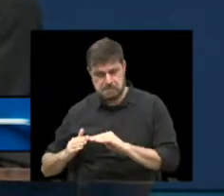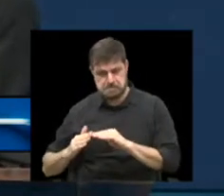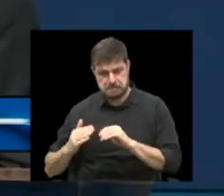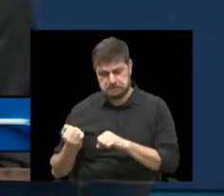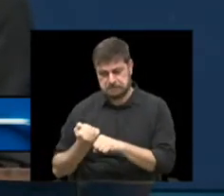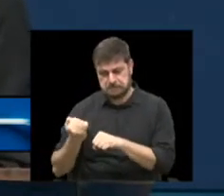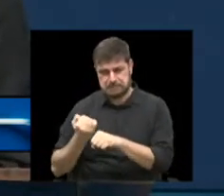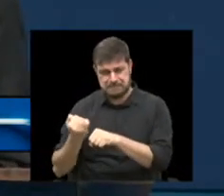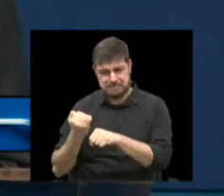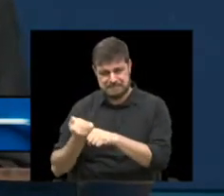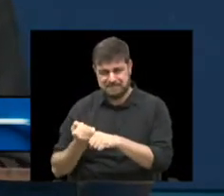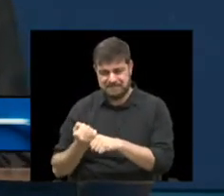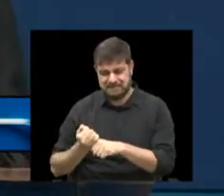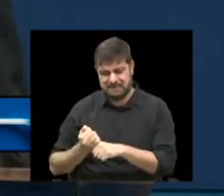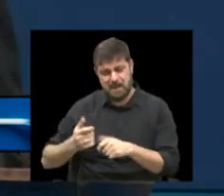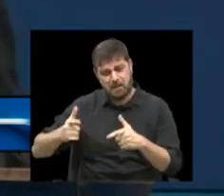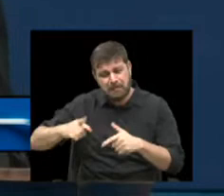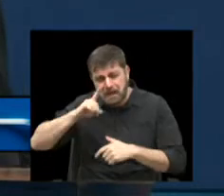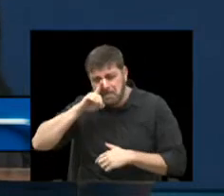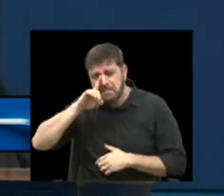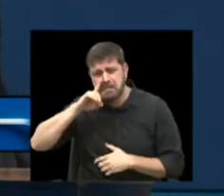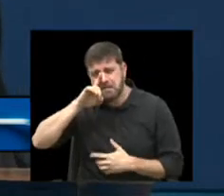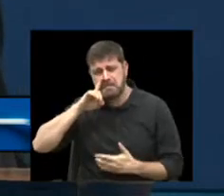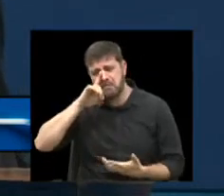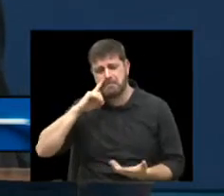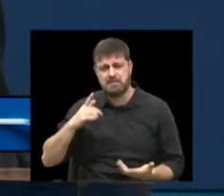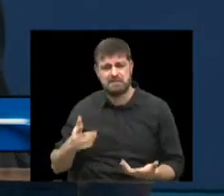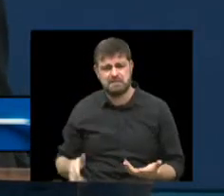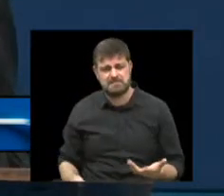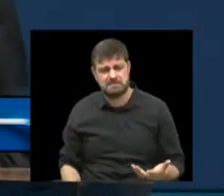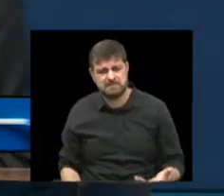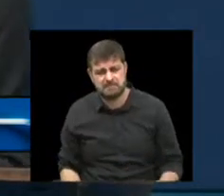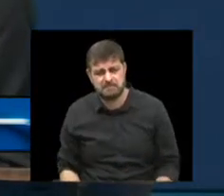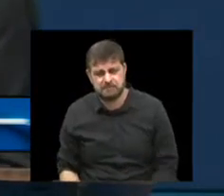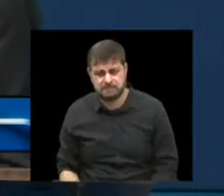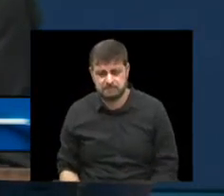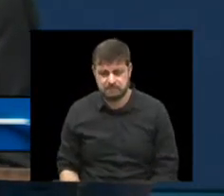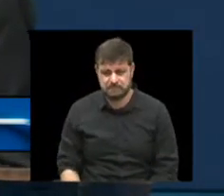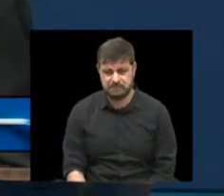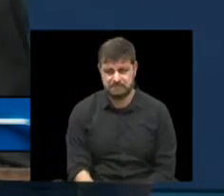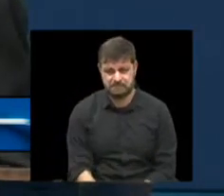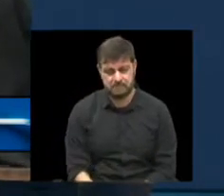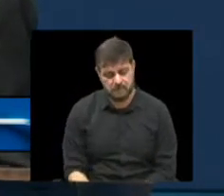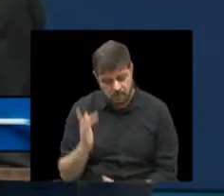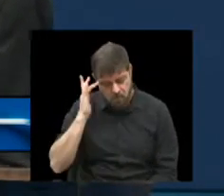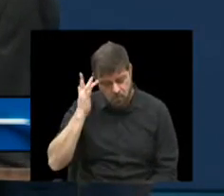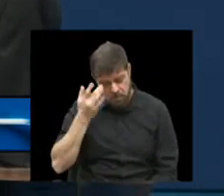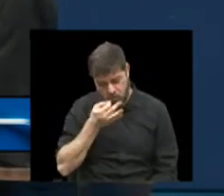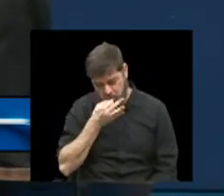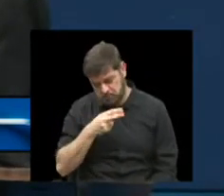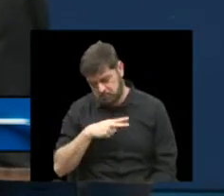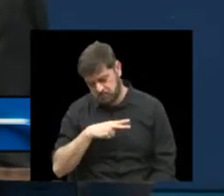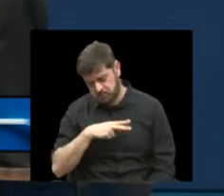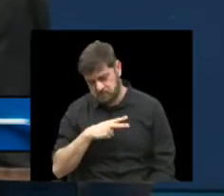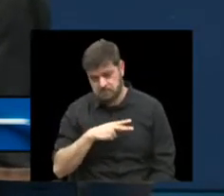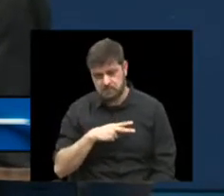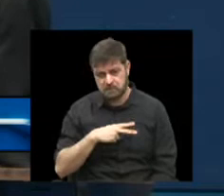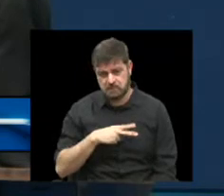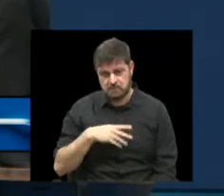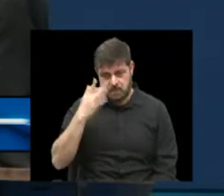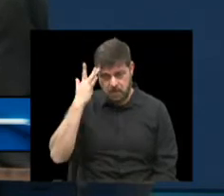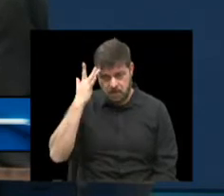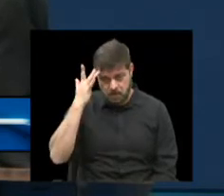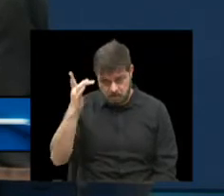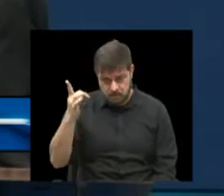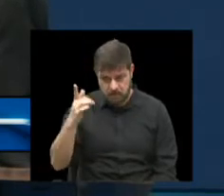na beira de área de risco, e enfim, eu acho, na minha opinião, amanhã eu vou ter uma reunião